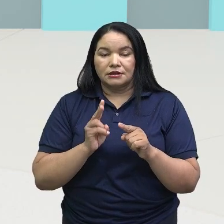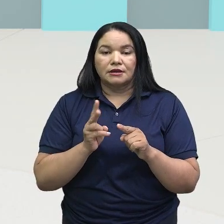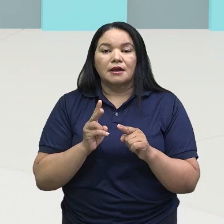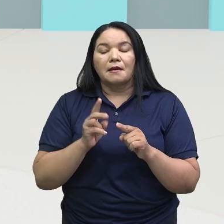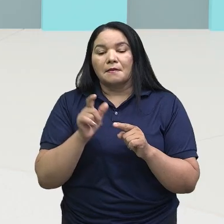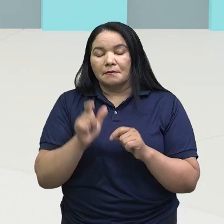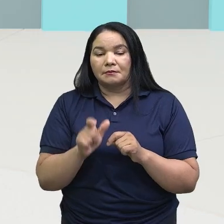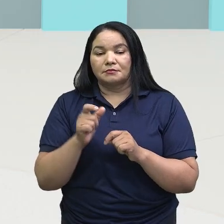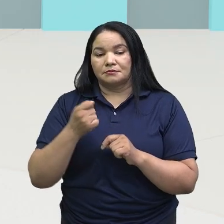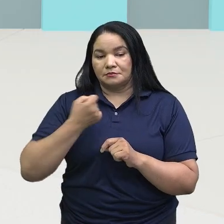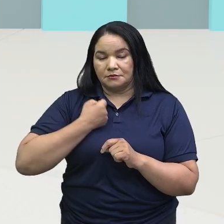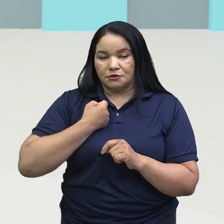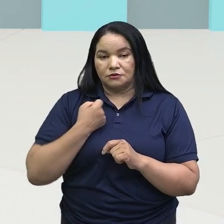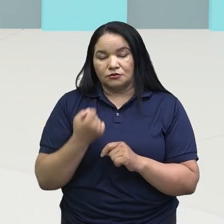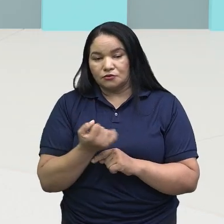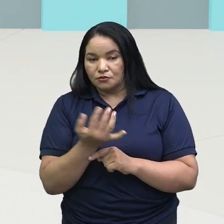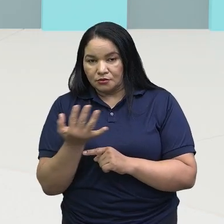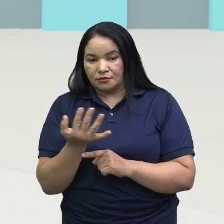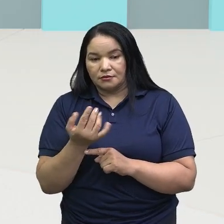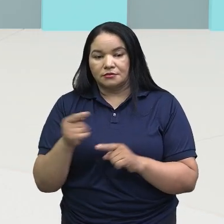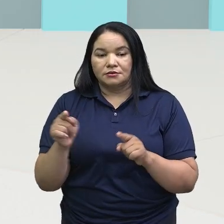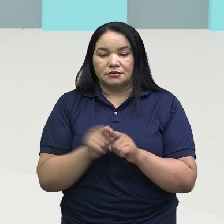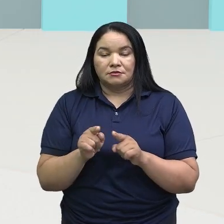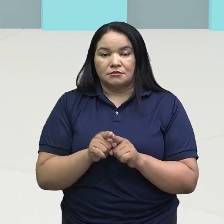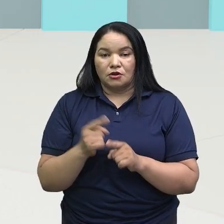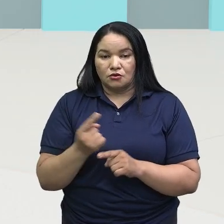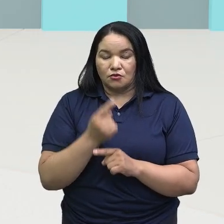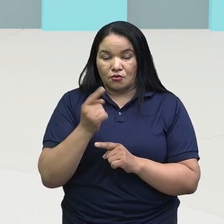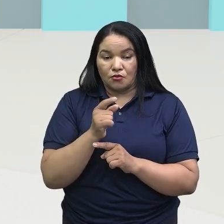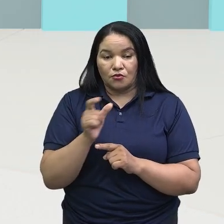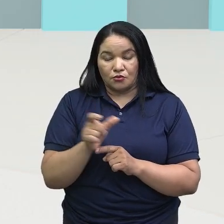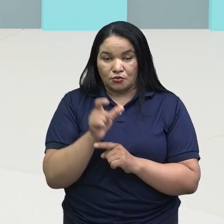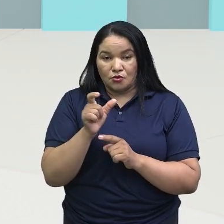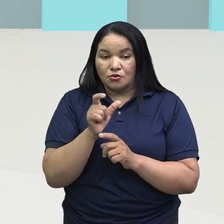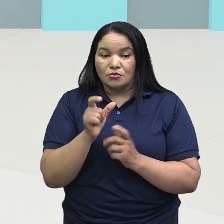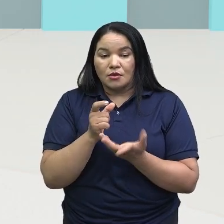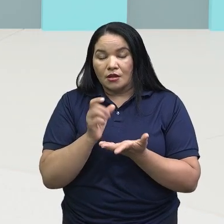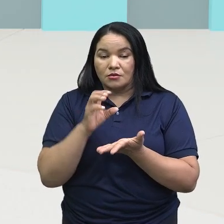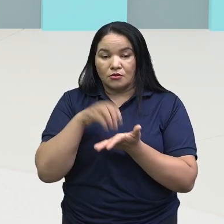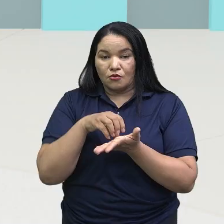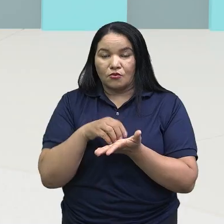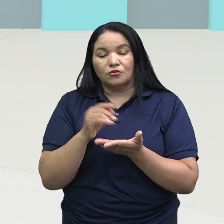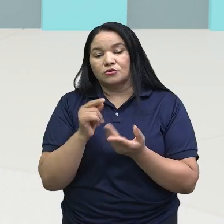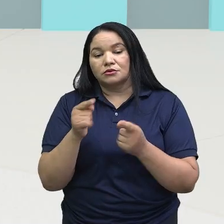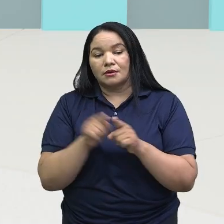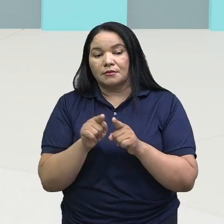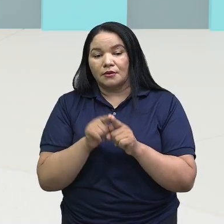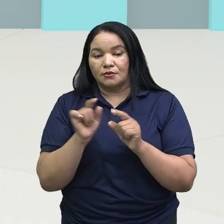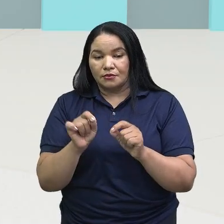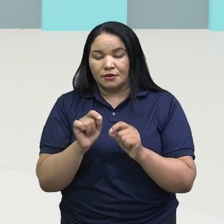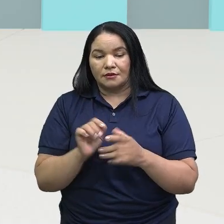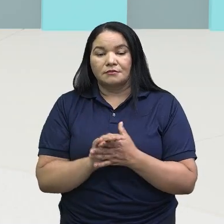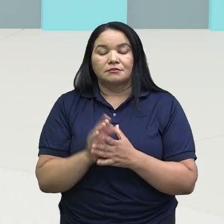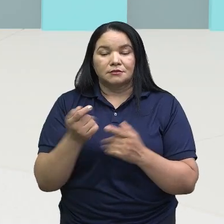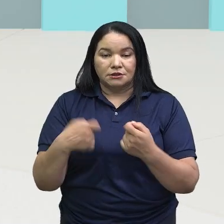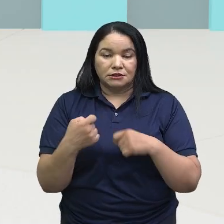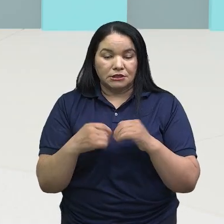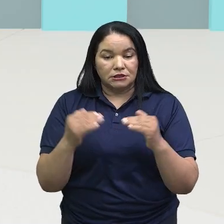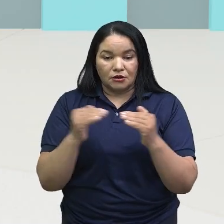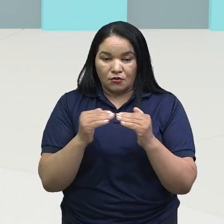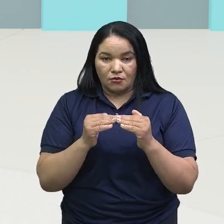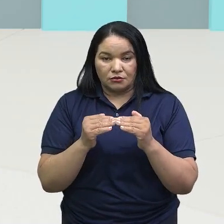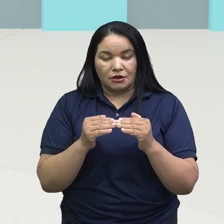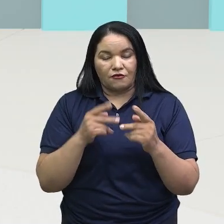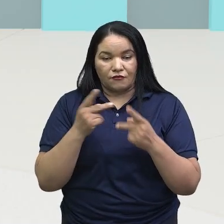sujeito simples vai ter apenas um núcleo, né? Então, o verbo vai concordar com ele em número e em pessoa. Número, nós já falamos ali, né?